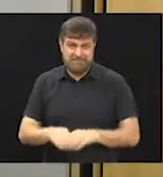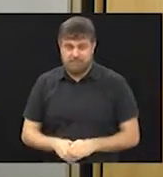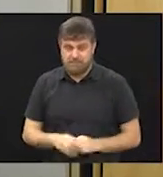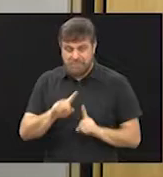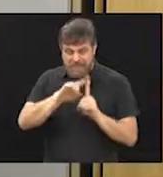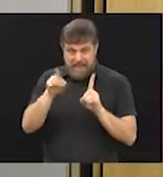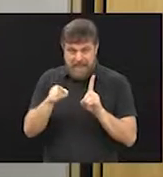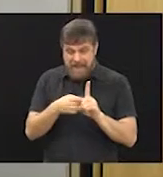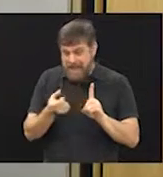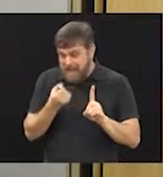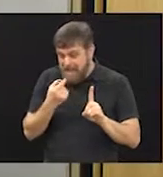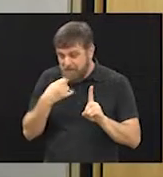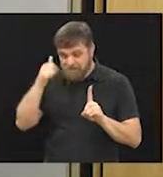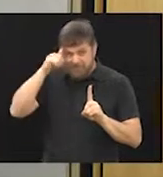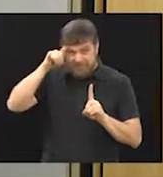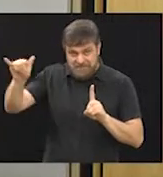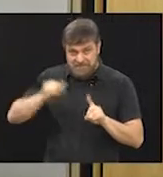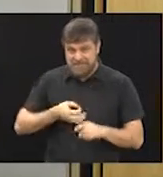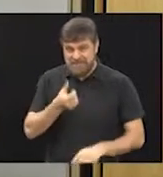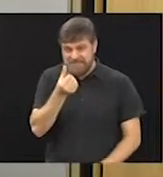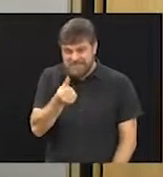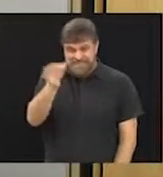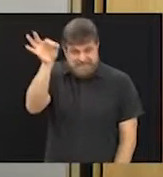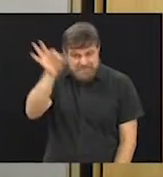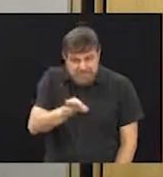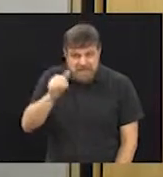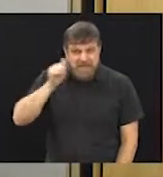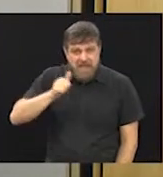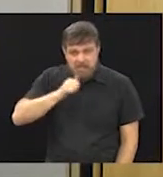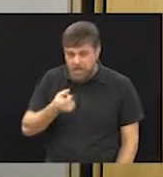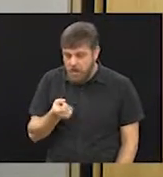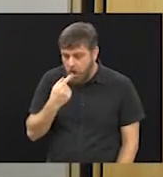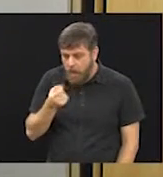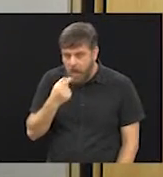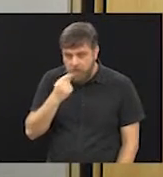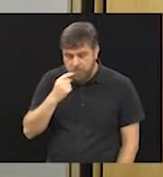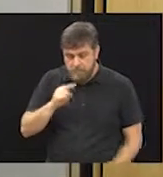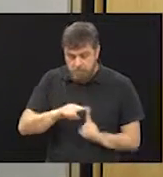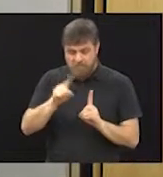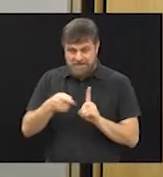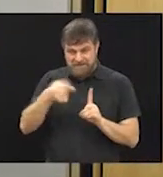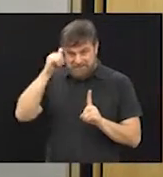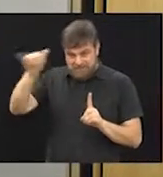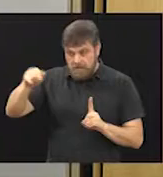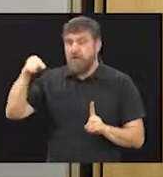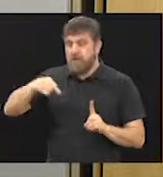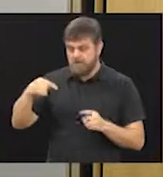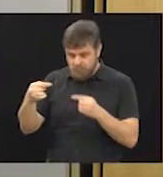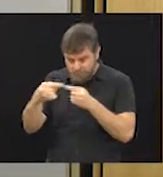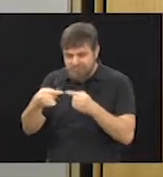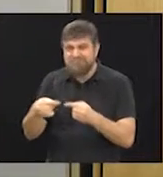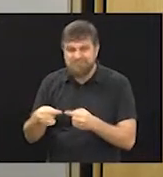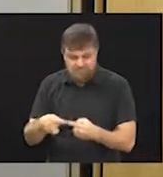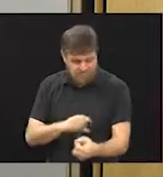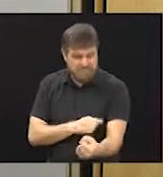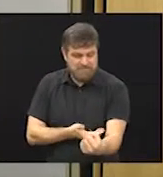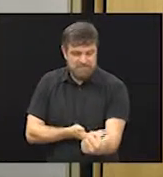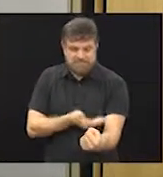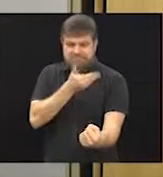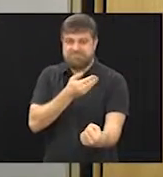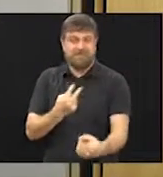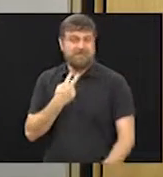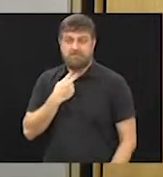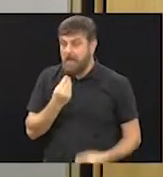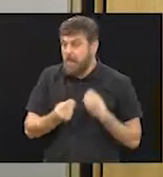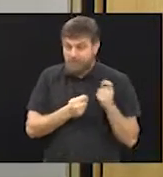de anticoncepcional, sendo que 6% das mulheres que usam anticoncepcional vão ter hipertensão, que você não